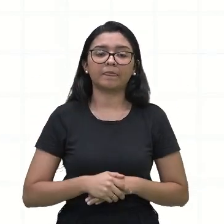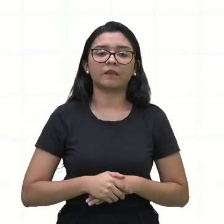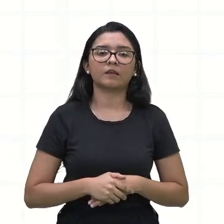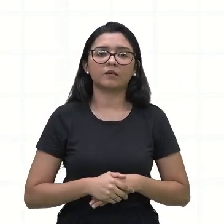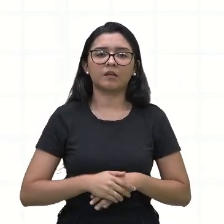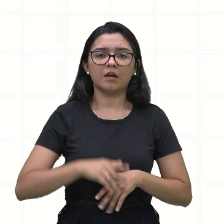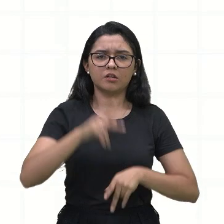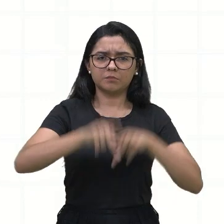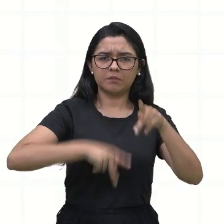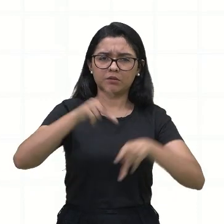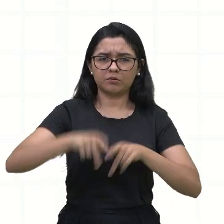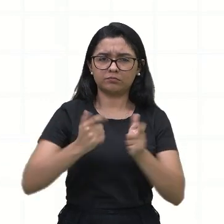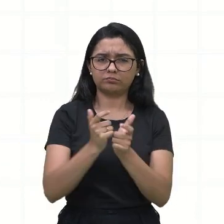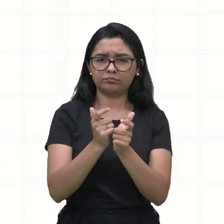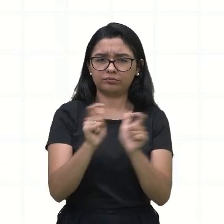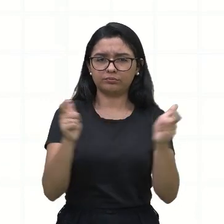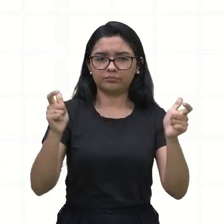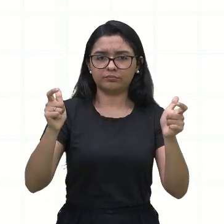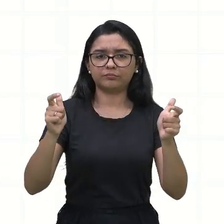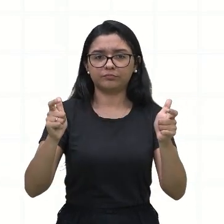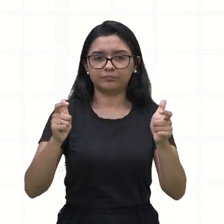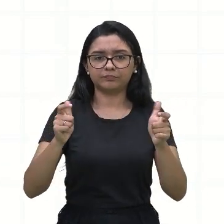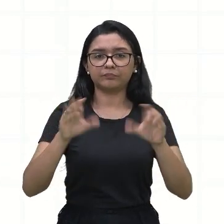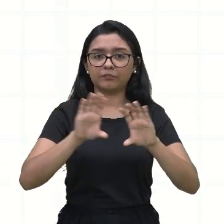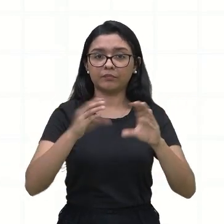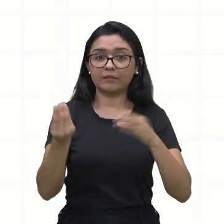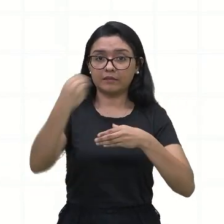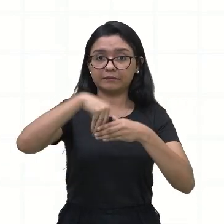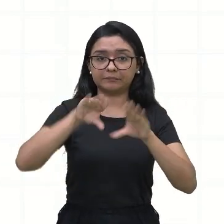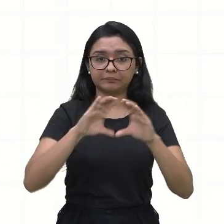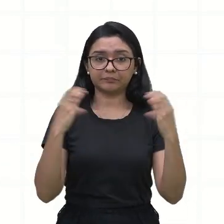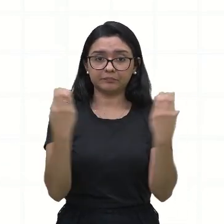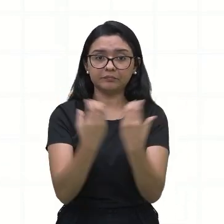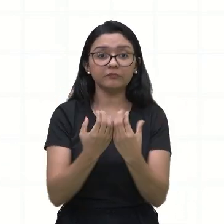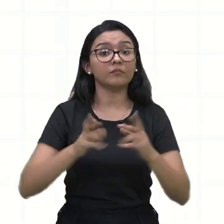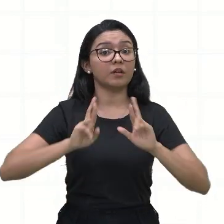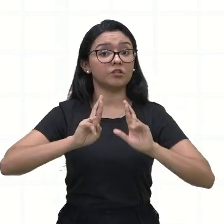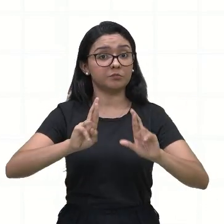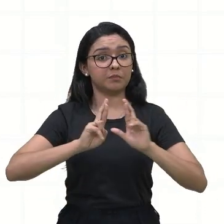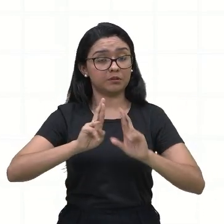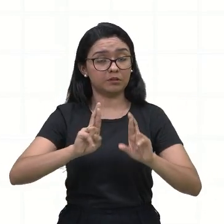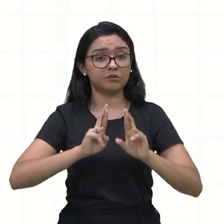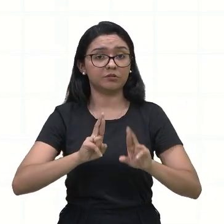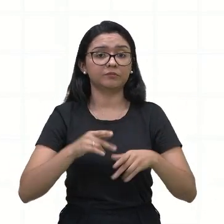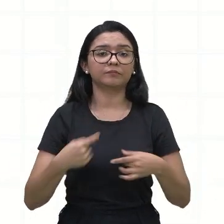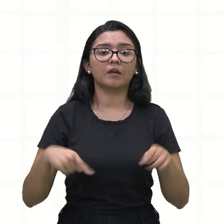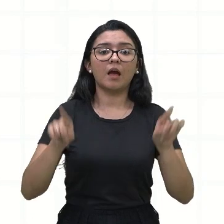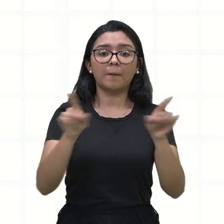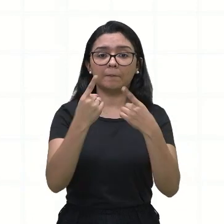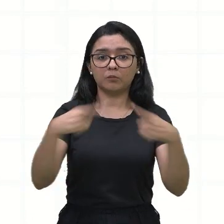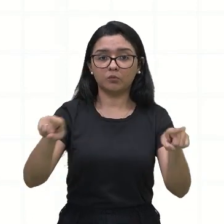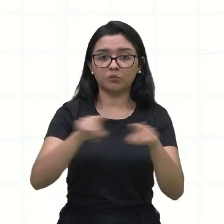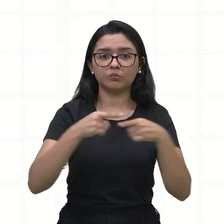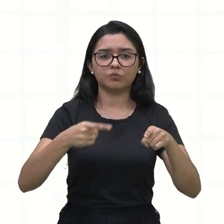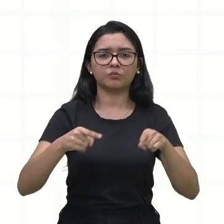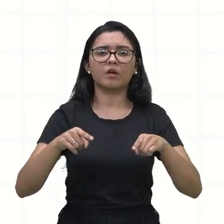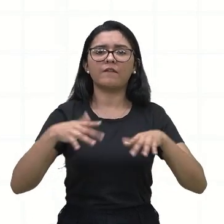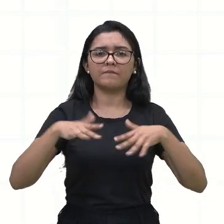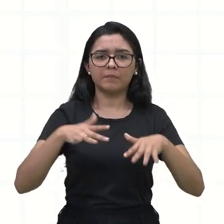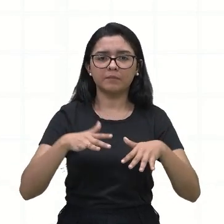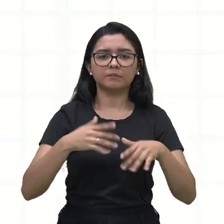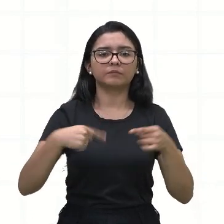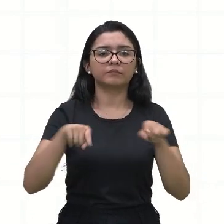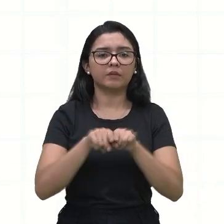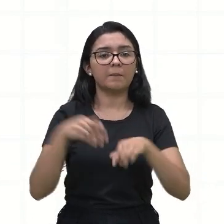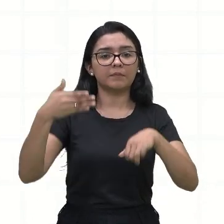multidão no estádio, a expectativa pelo show, a música, a vibração,